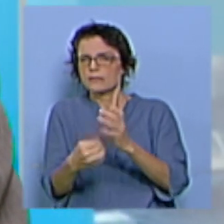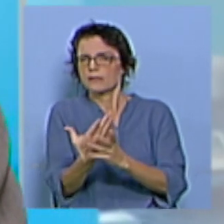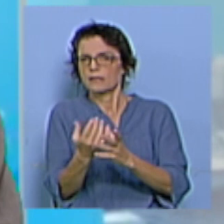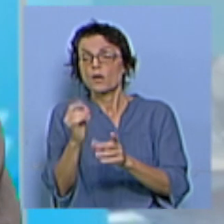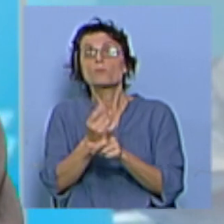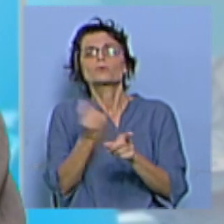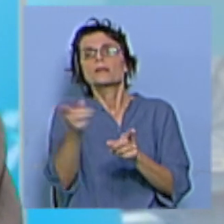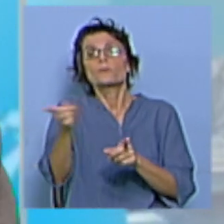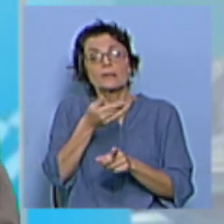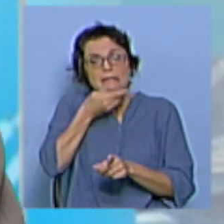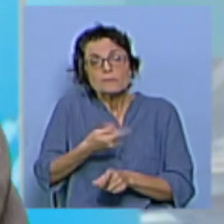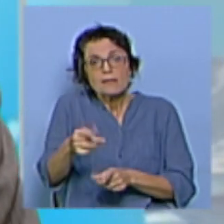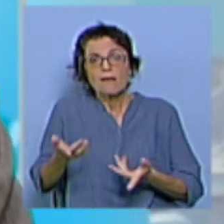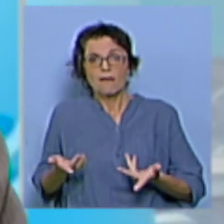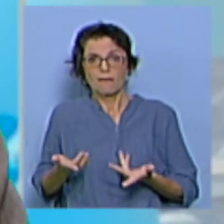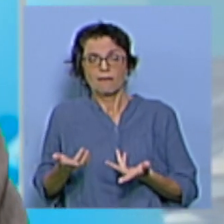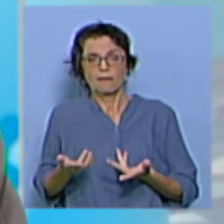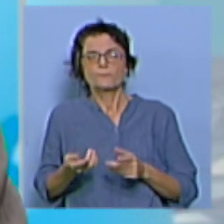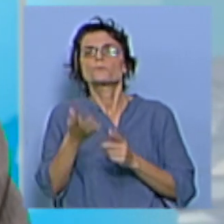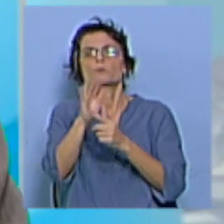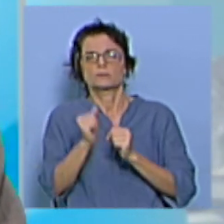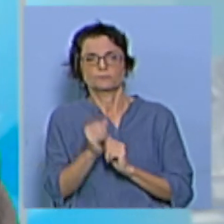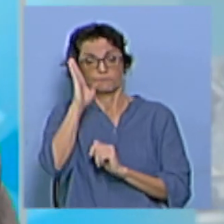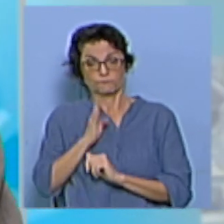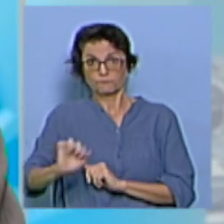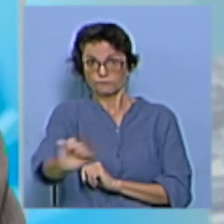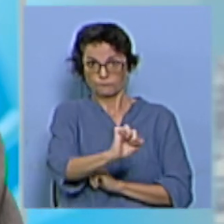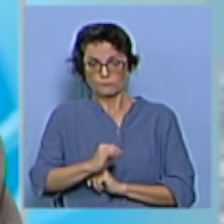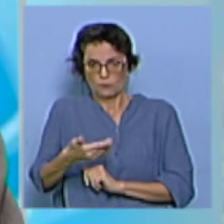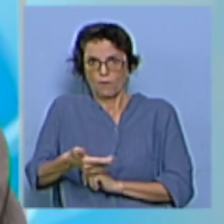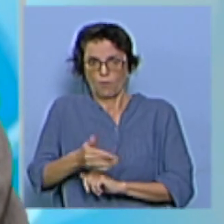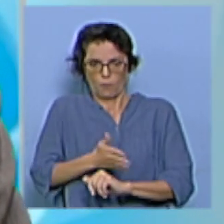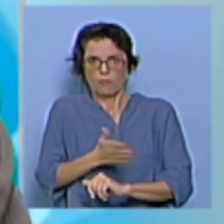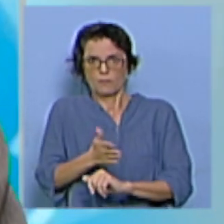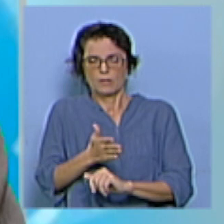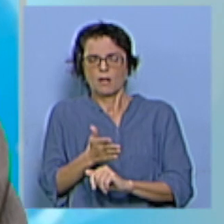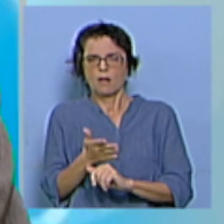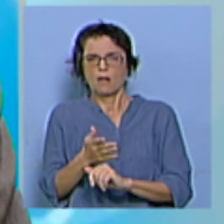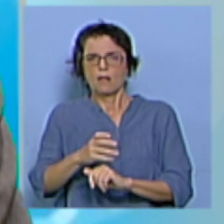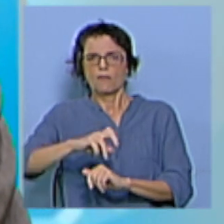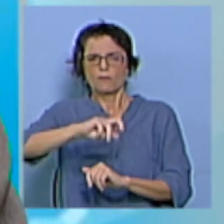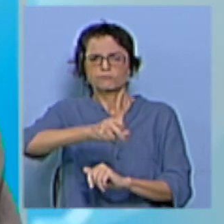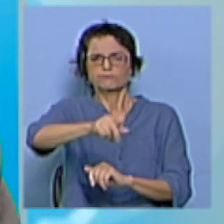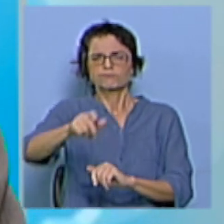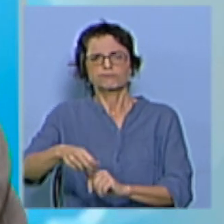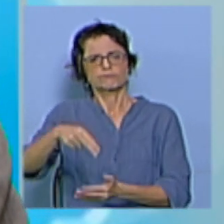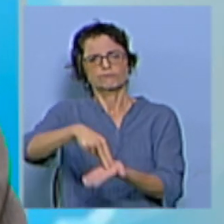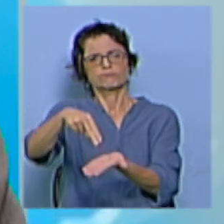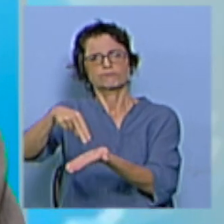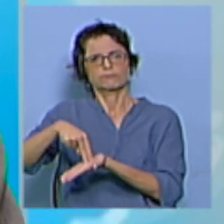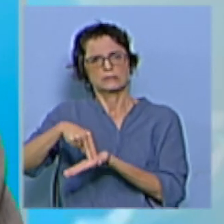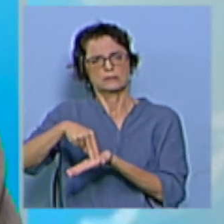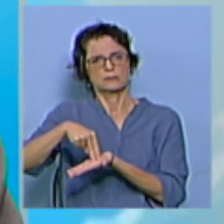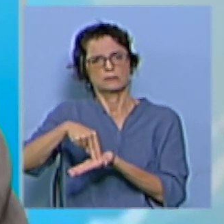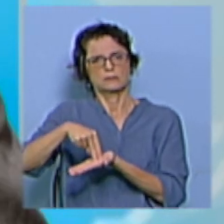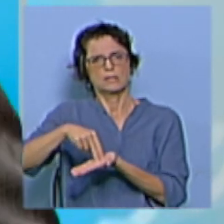nossos militares, por exemplo, neste momento estão presentes em jeito de forças nacionais destacadas em